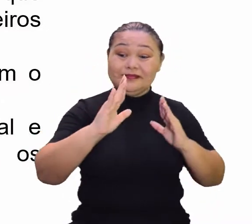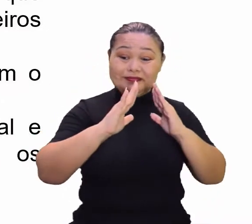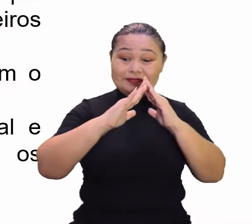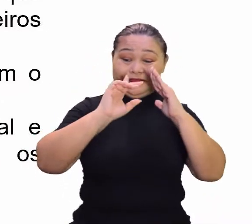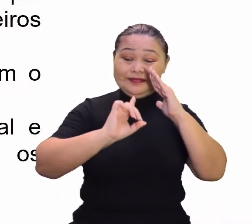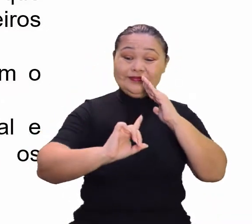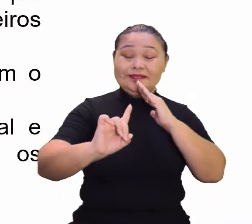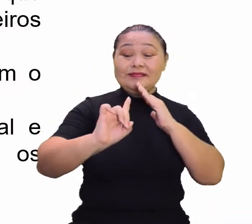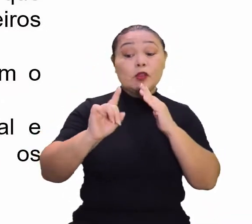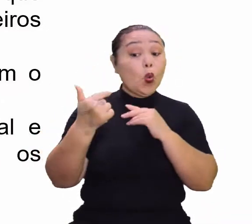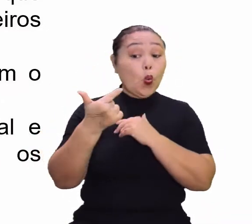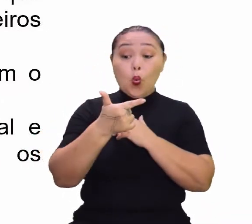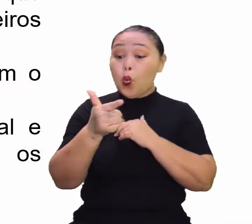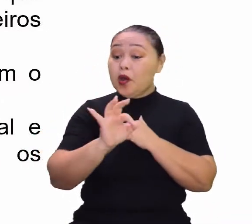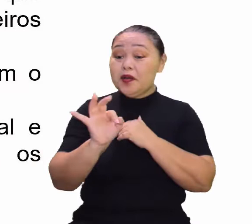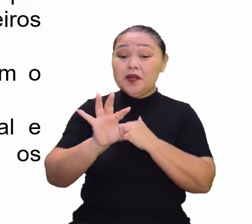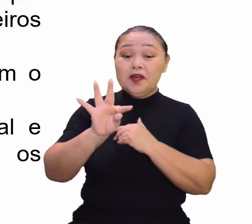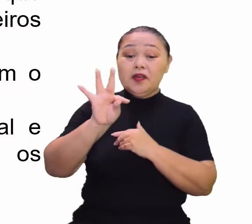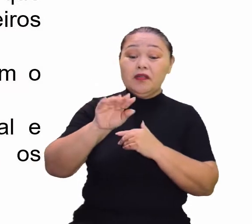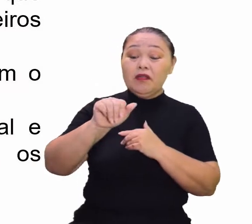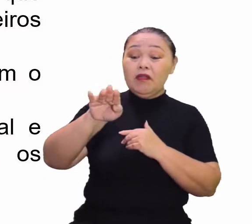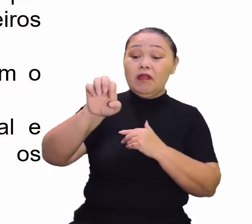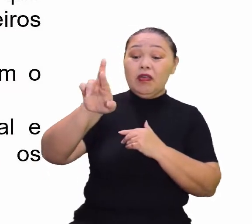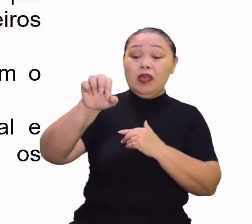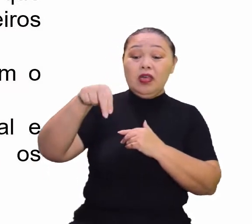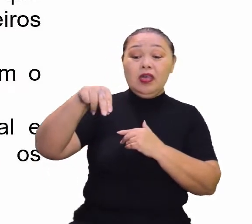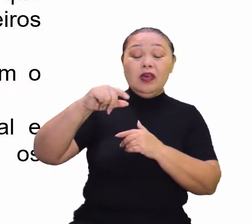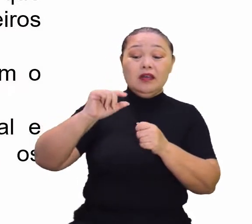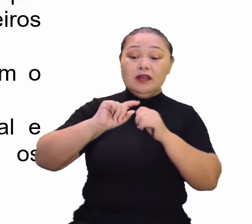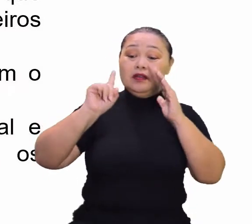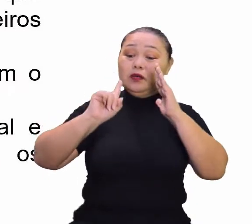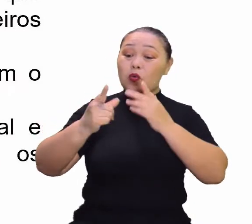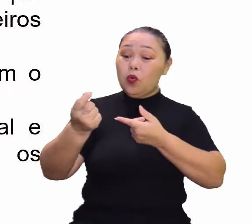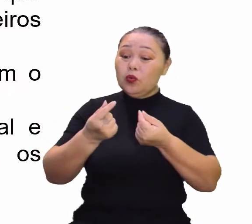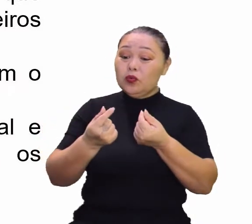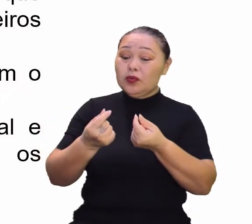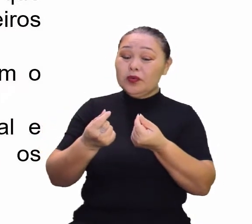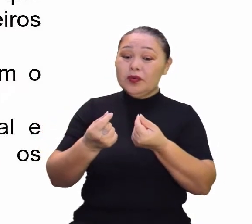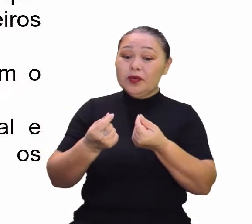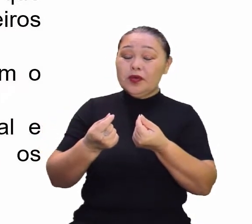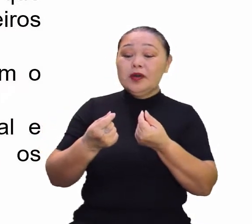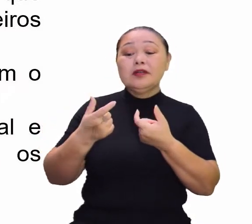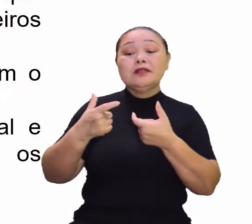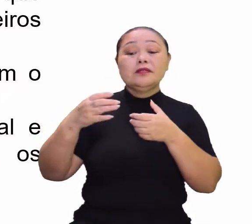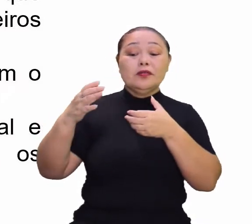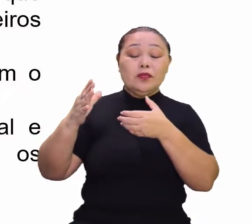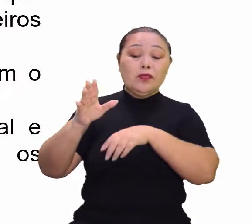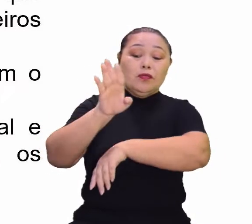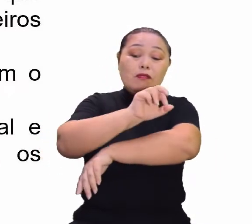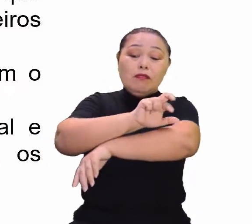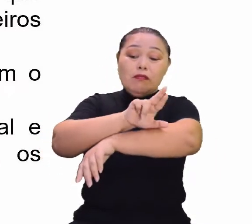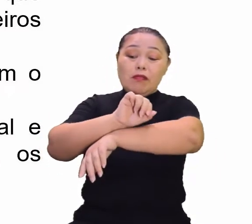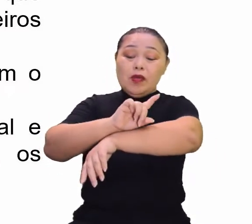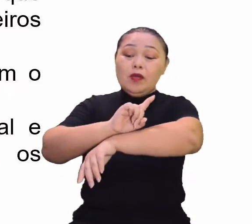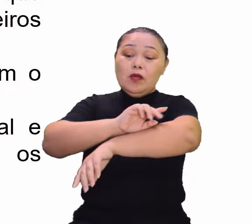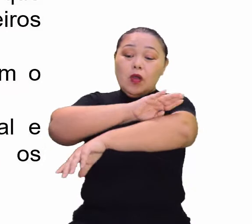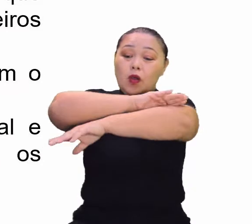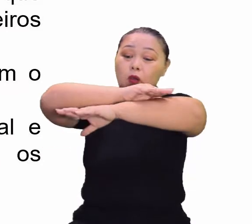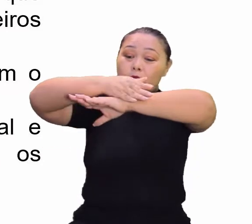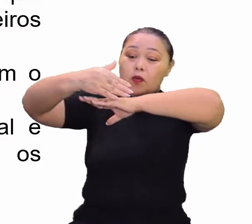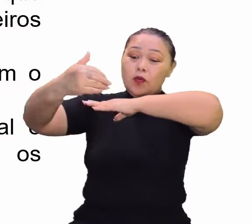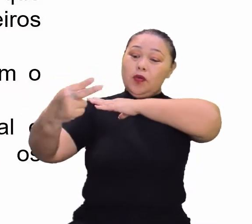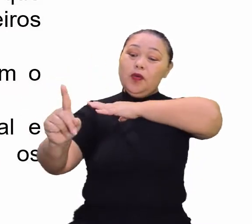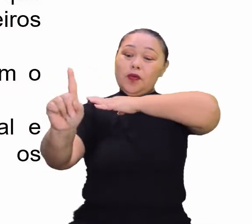aí? Claro. Hoje quase não existem as tabernas, né? Aqueles comerciais nos bairros, né? Eu lembro que tinha aquele balcãozão que